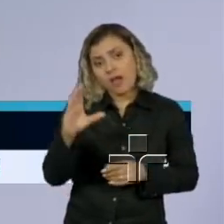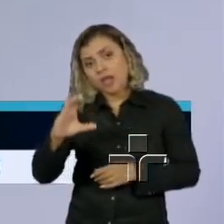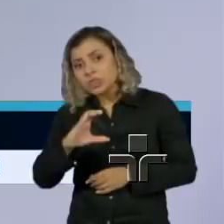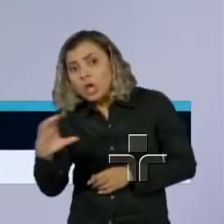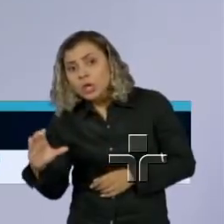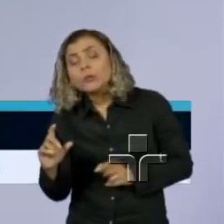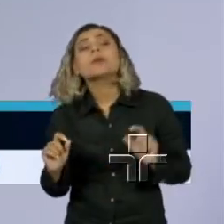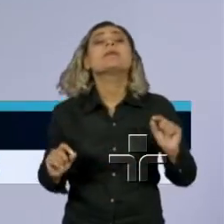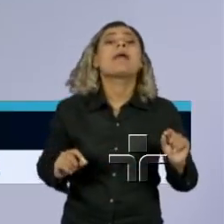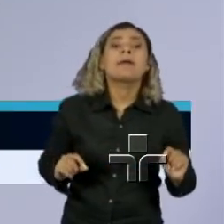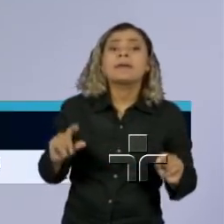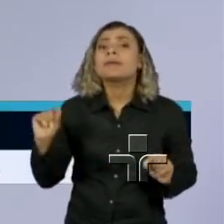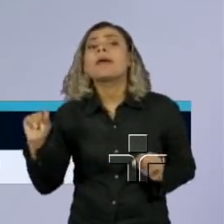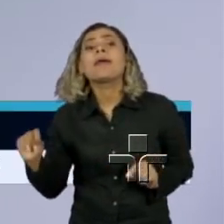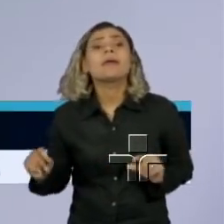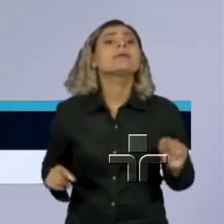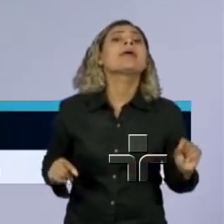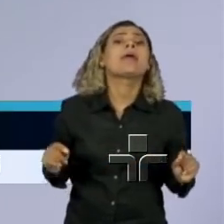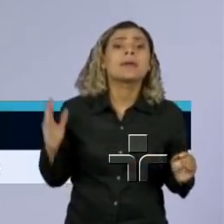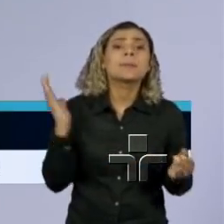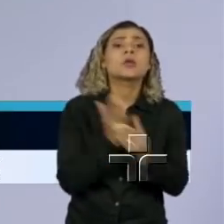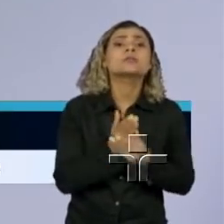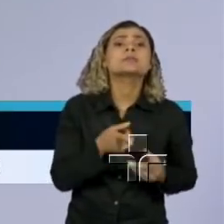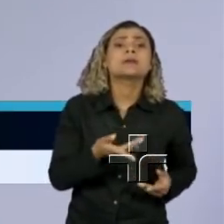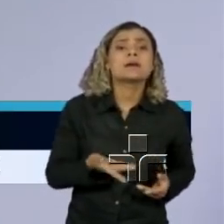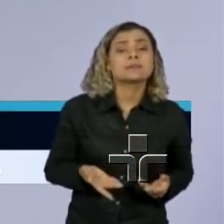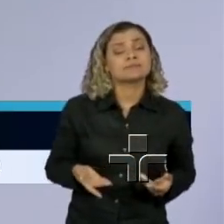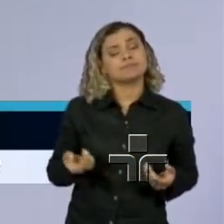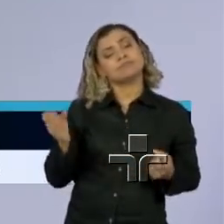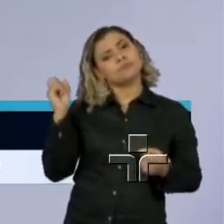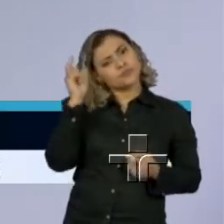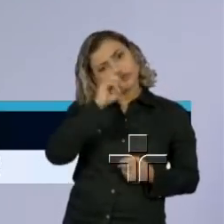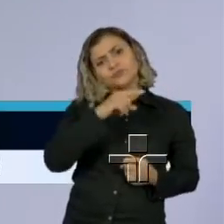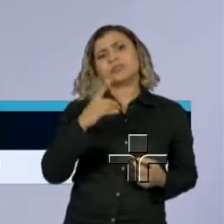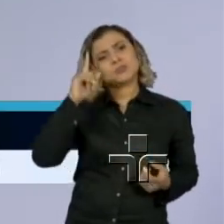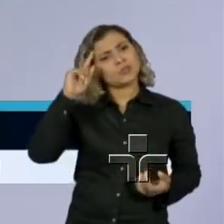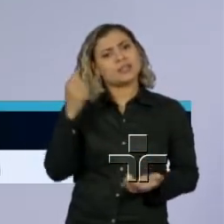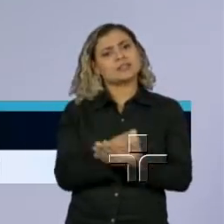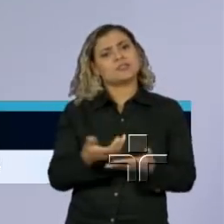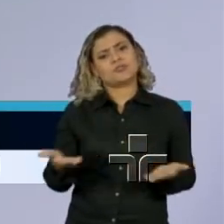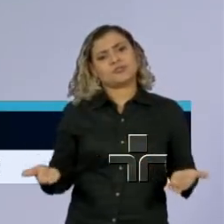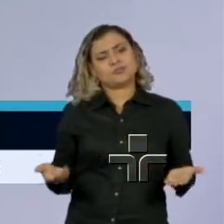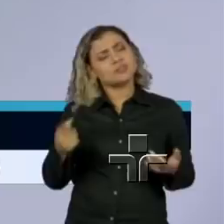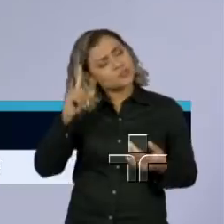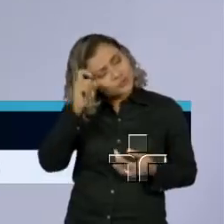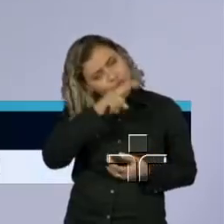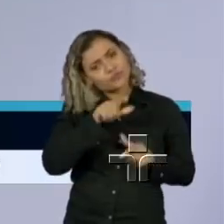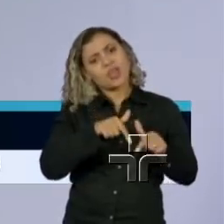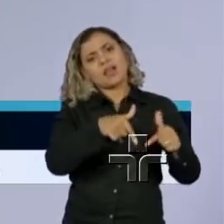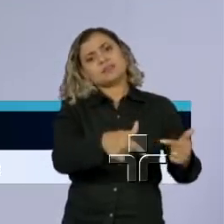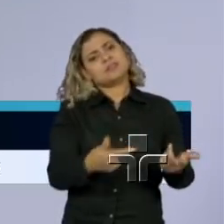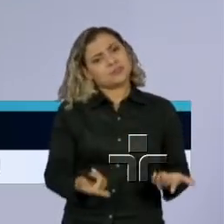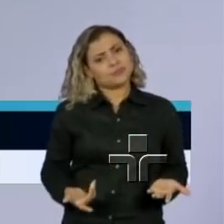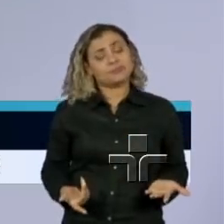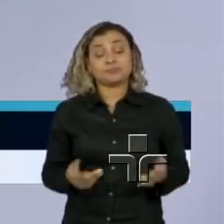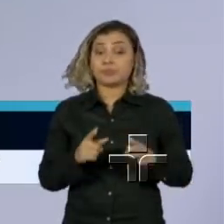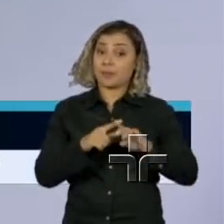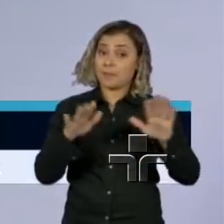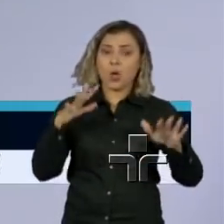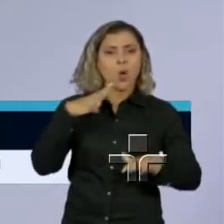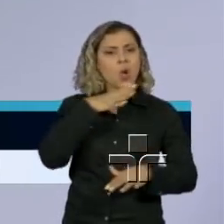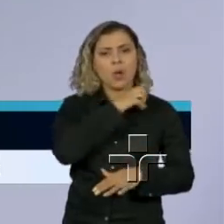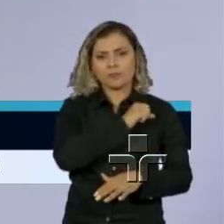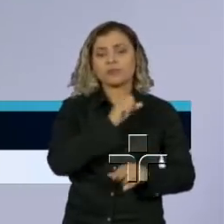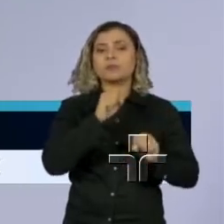todos aqueles que acreditam em Jesus, não é? Então fica difícil você corporificar uma ação por parte de um... Agora, claro, pode haver